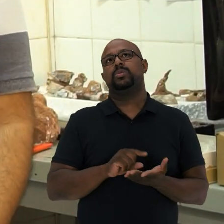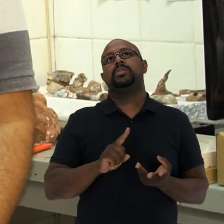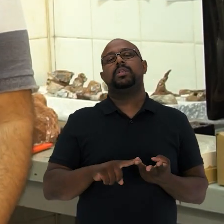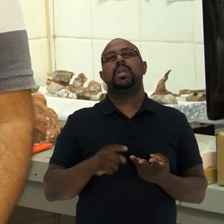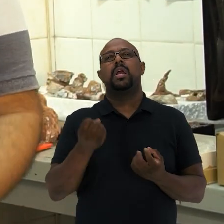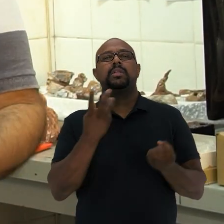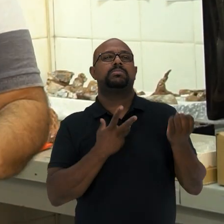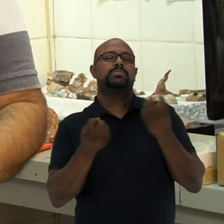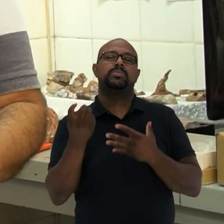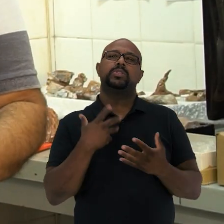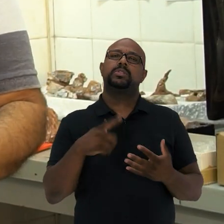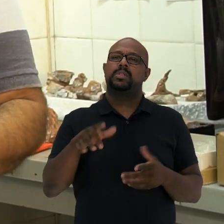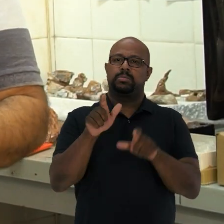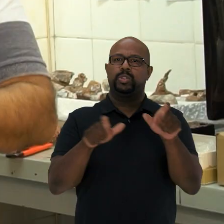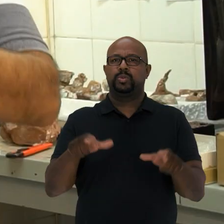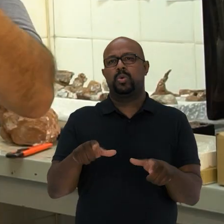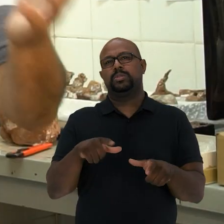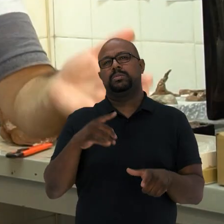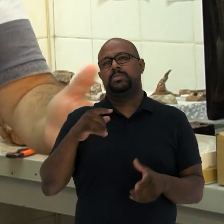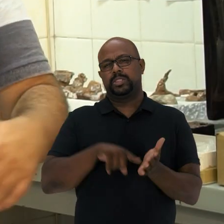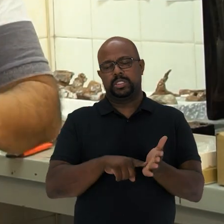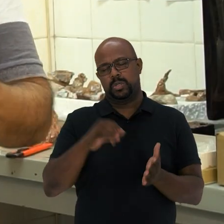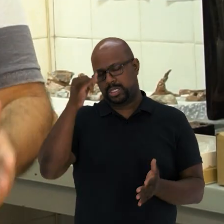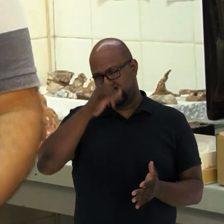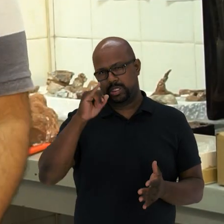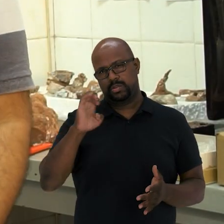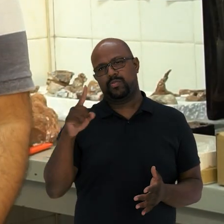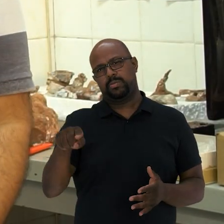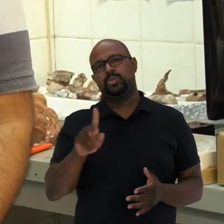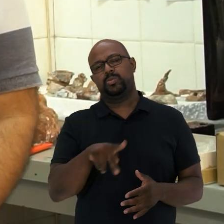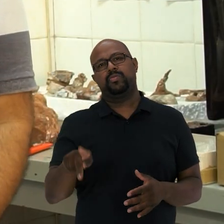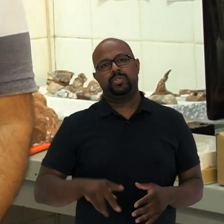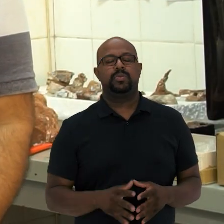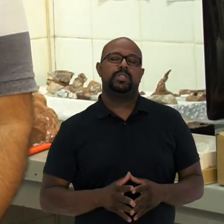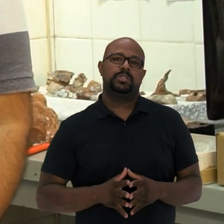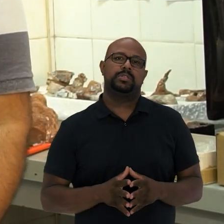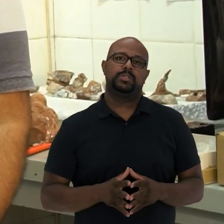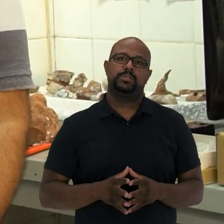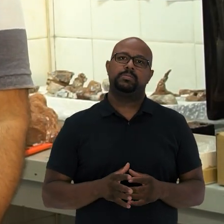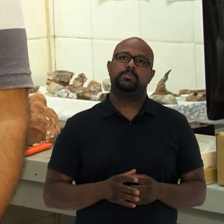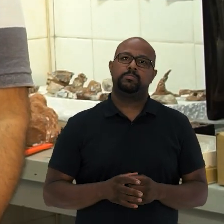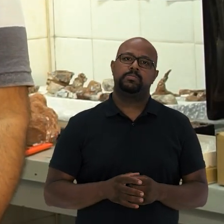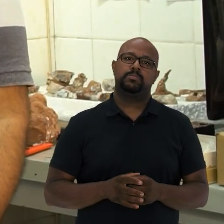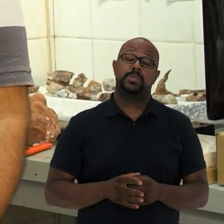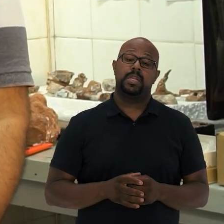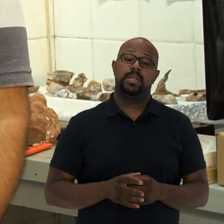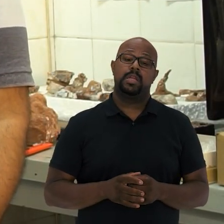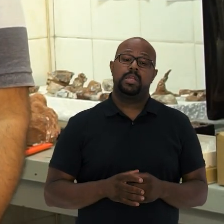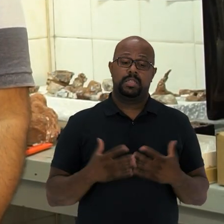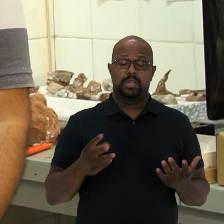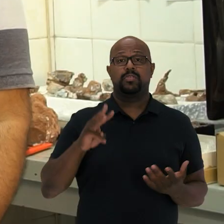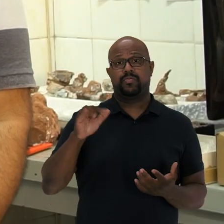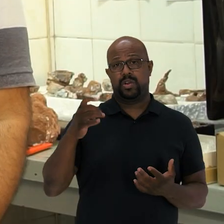artigos, e dos relatos, né, dos pesquisadores mais antigos, alguns que foram meus professores. Né?